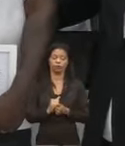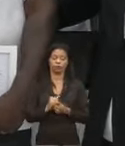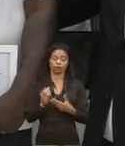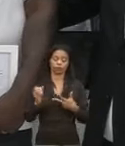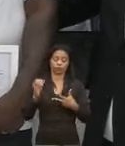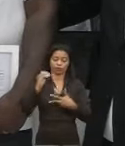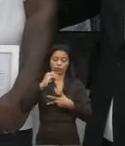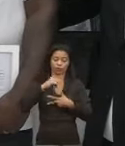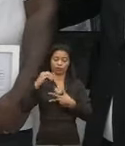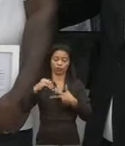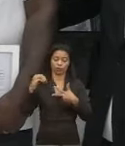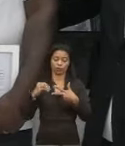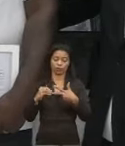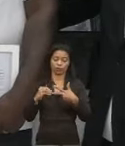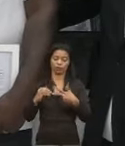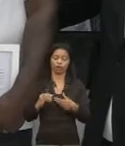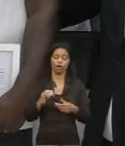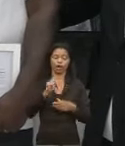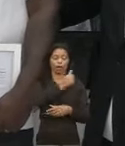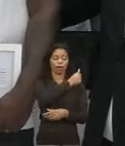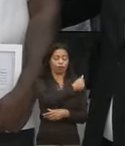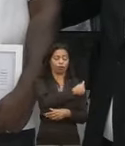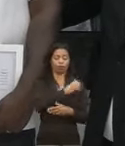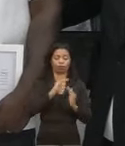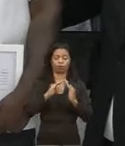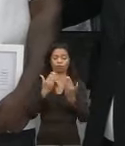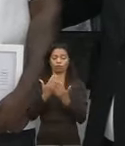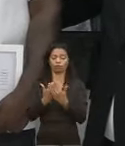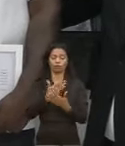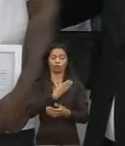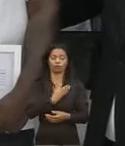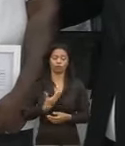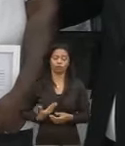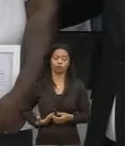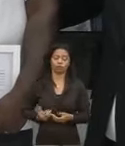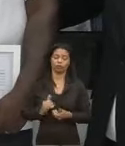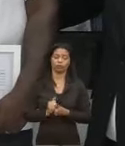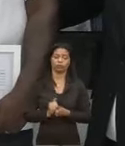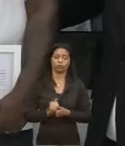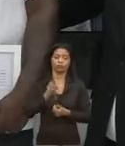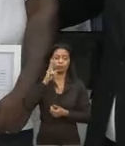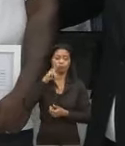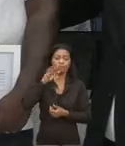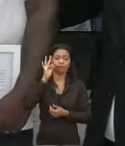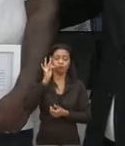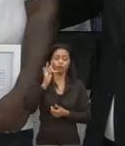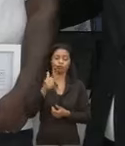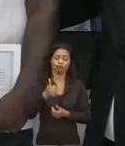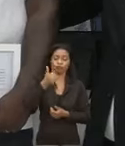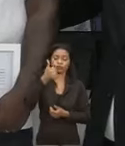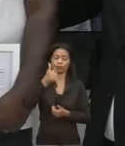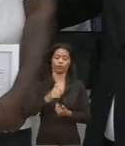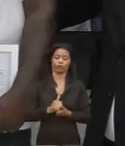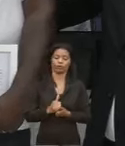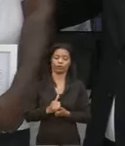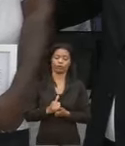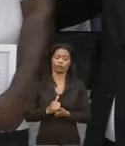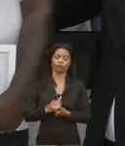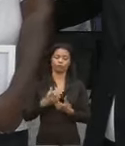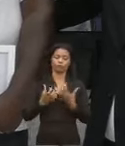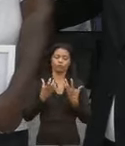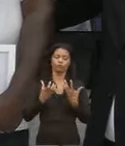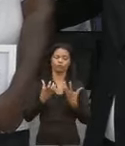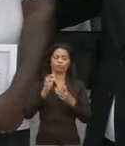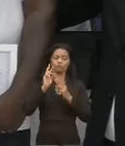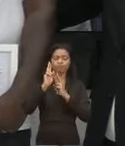os alunos da escola pública vislumbrando um futuro melhor e apostando numa